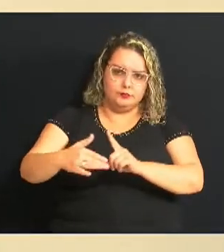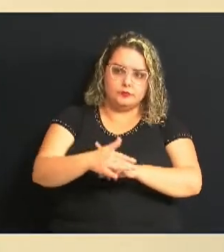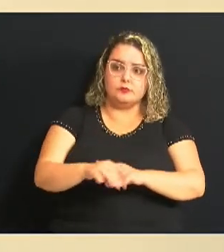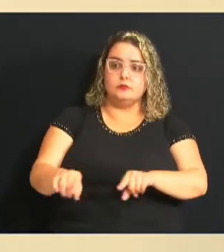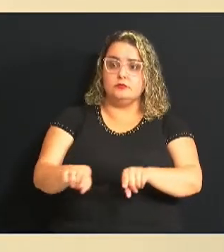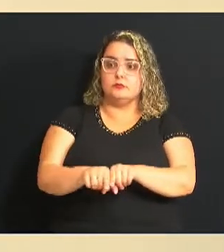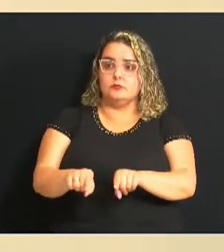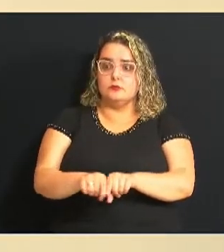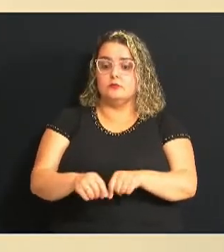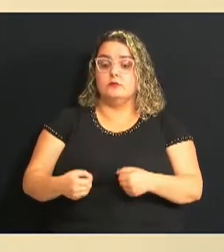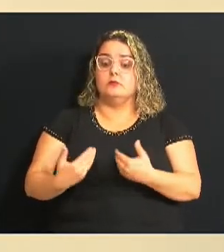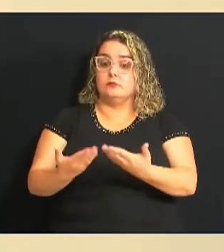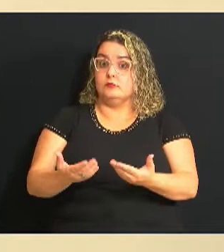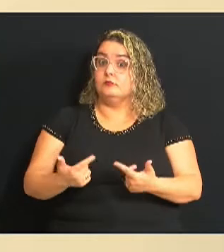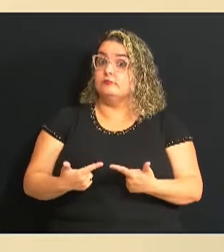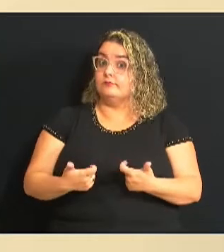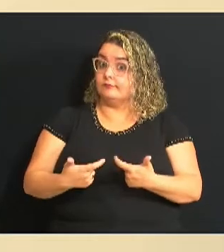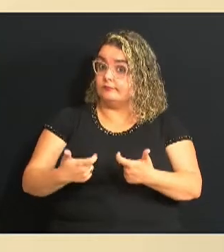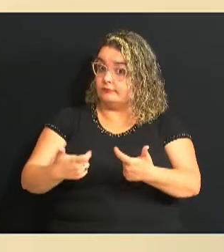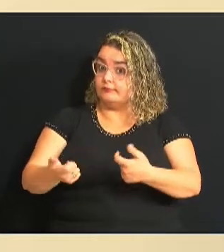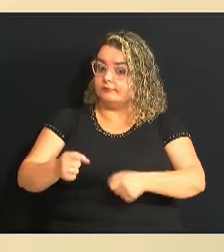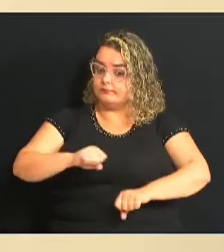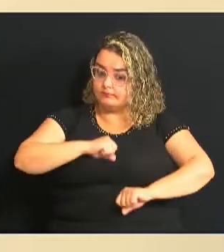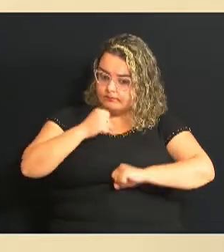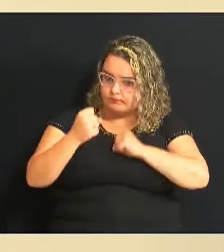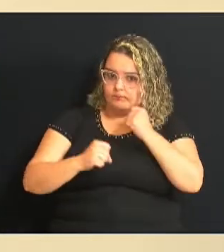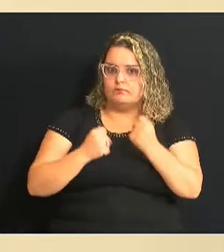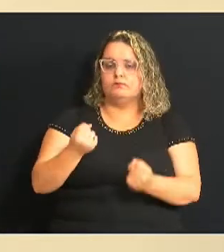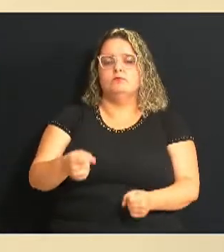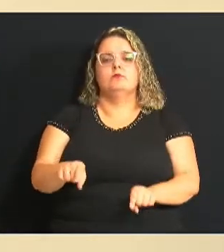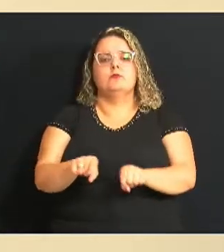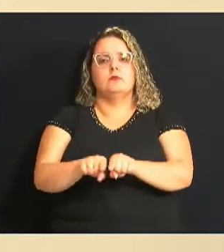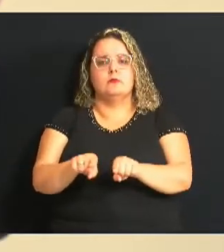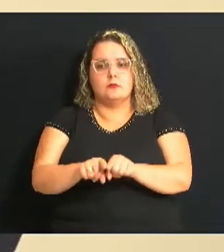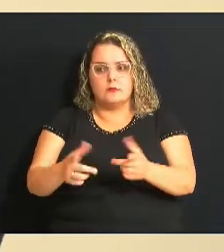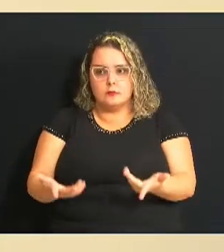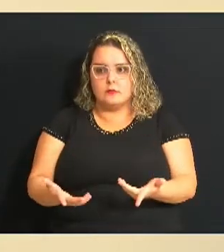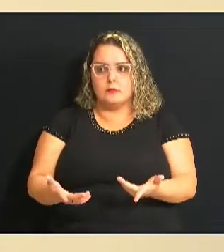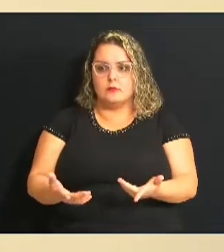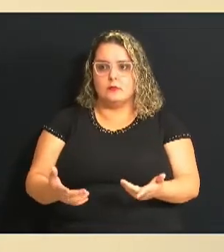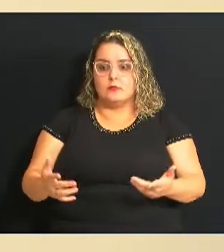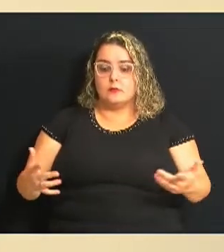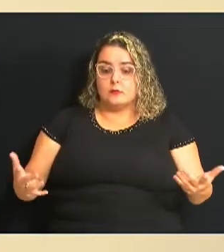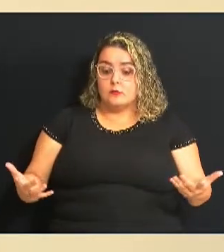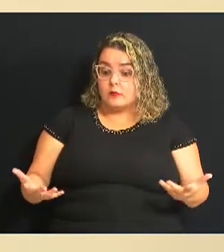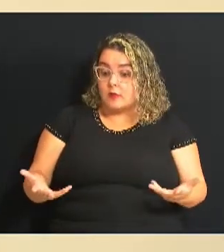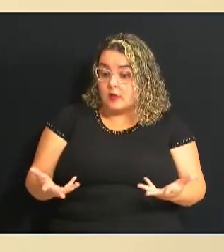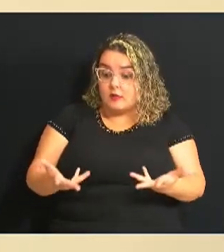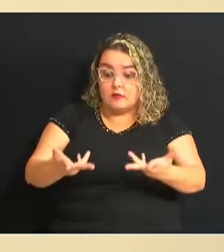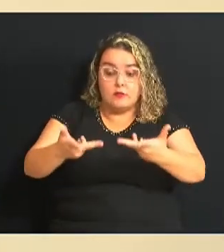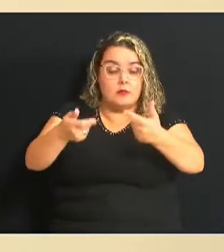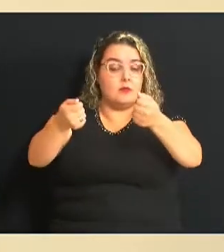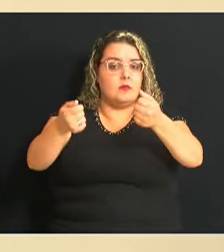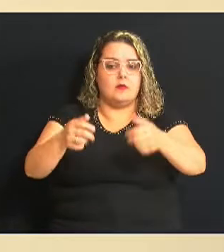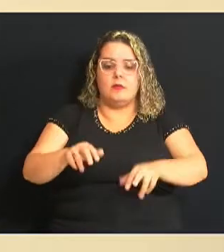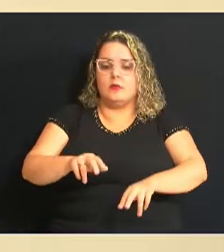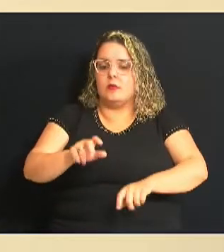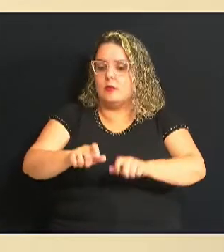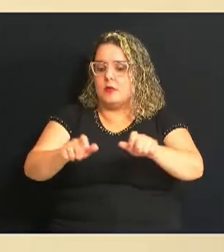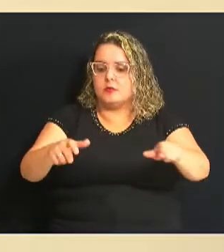trouxe guerras, trouxe revoltas também, e o êxodo de milhares de pessoas.